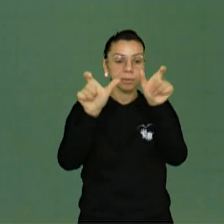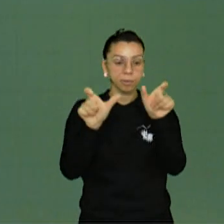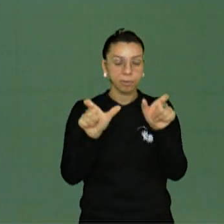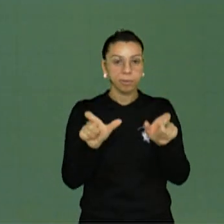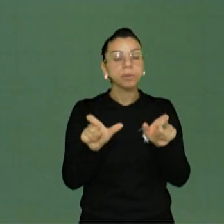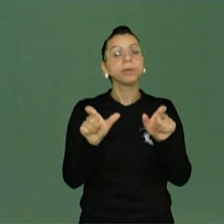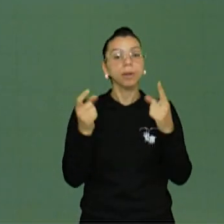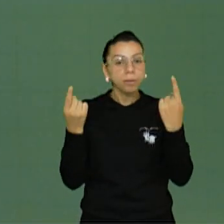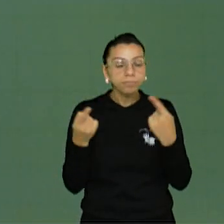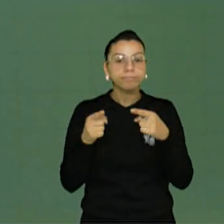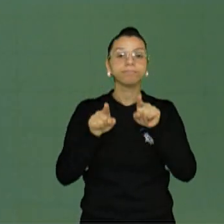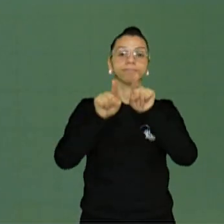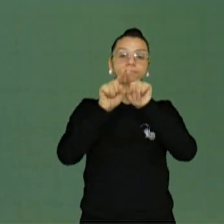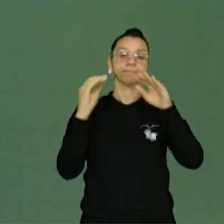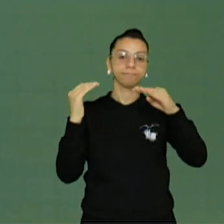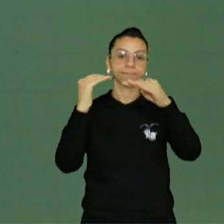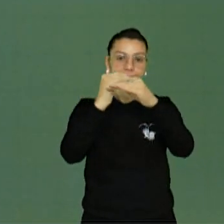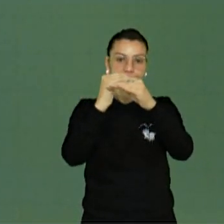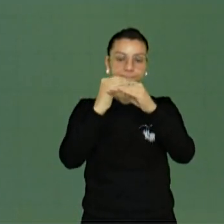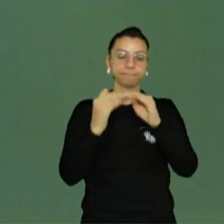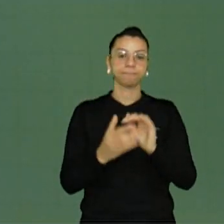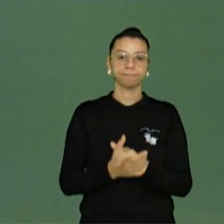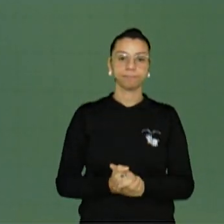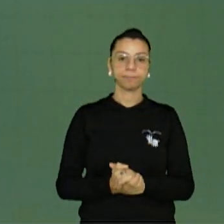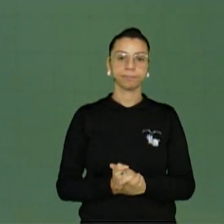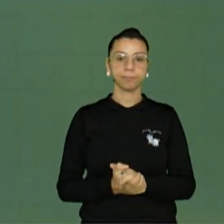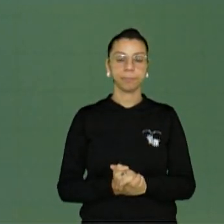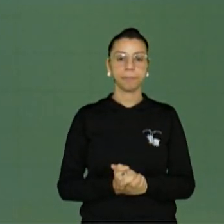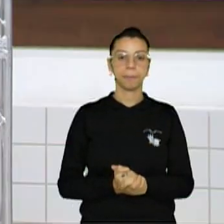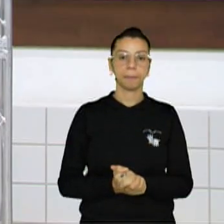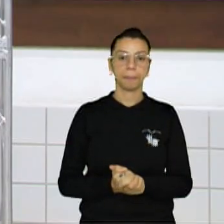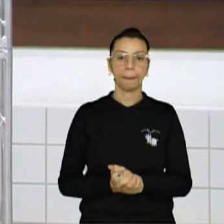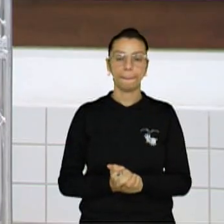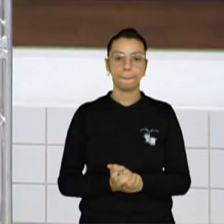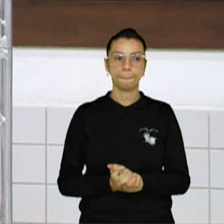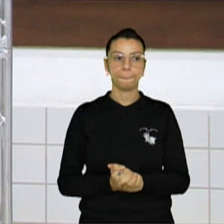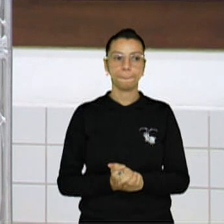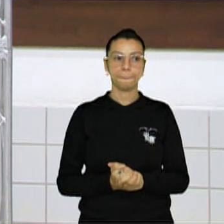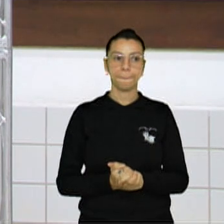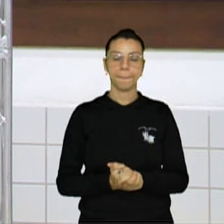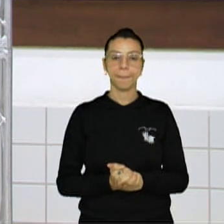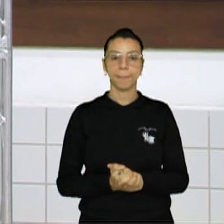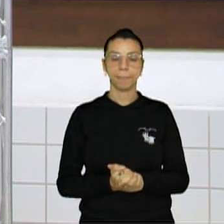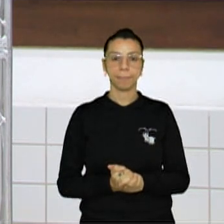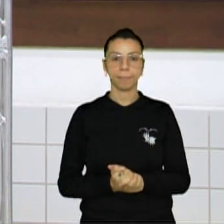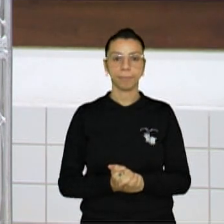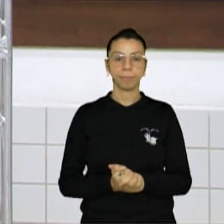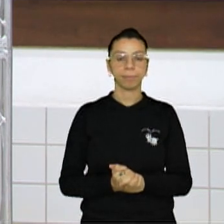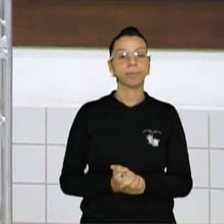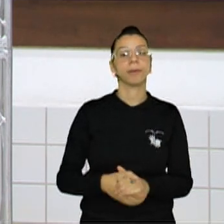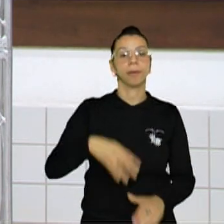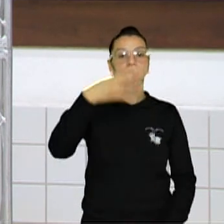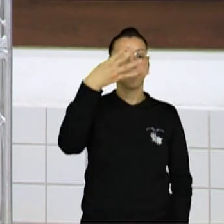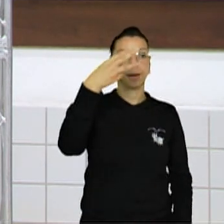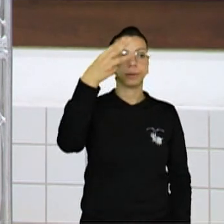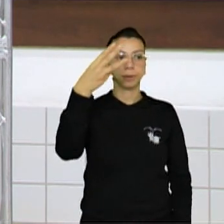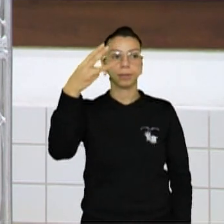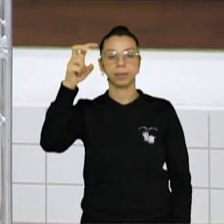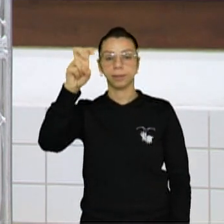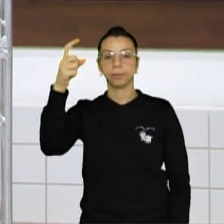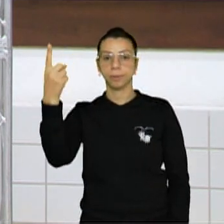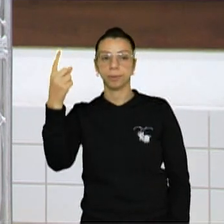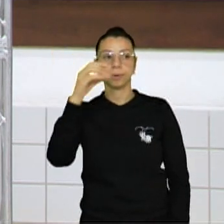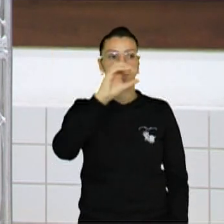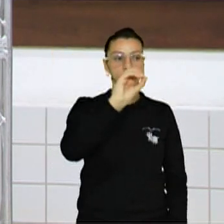são proporcionais. Já conseguiram observar? Gente, olha só. 4, 3, 5, 1. 0,